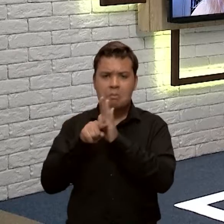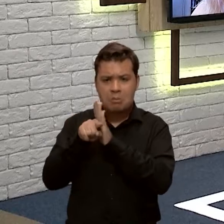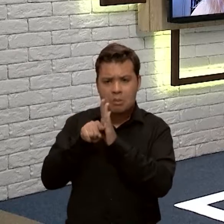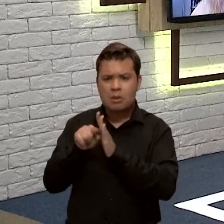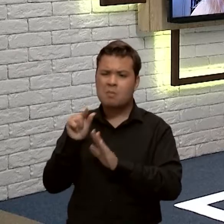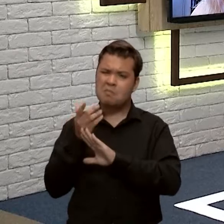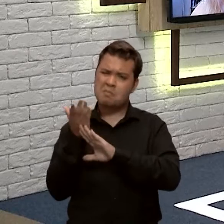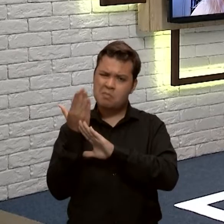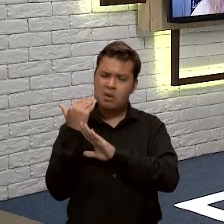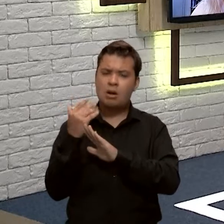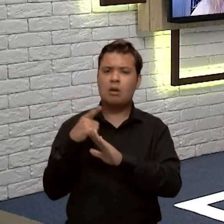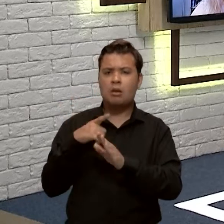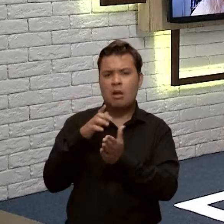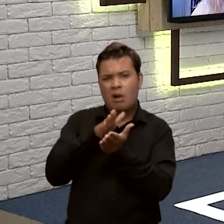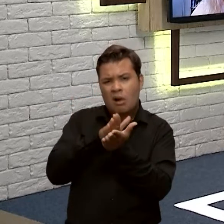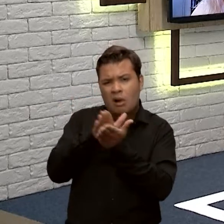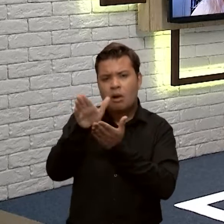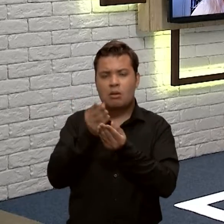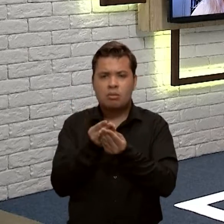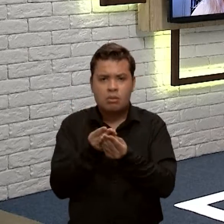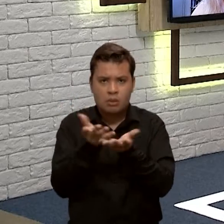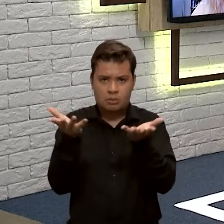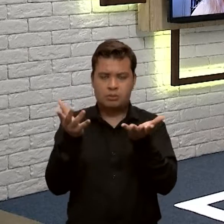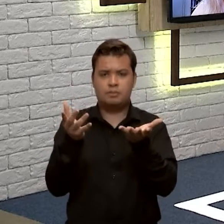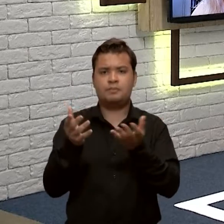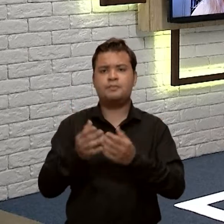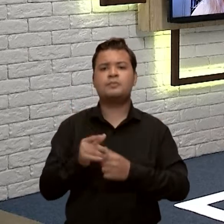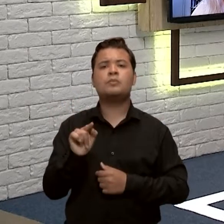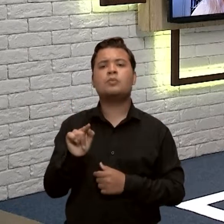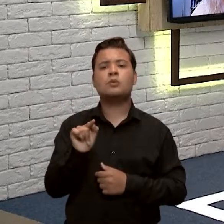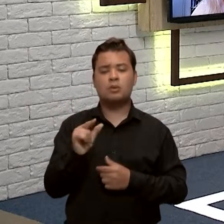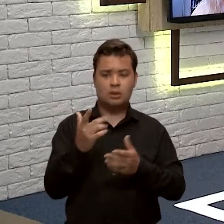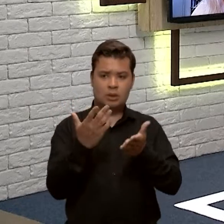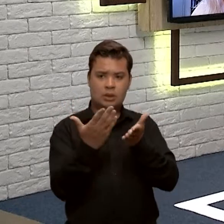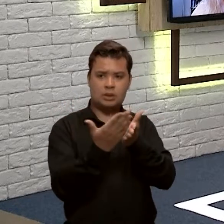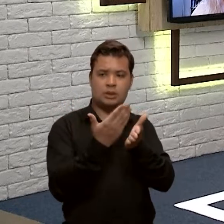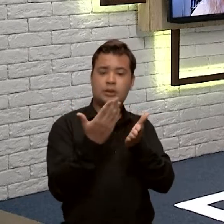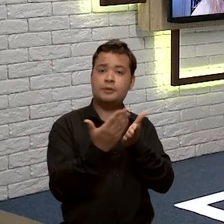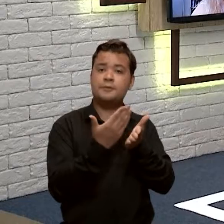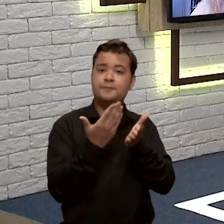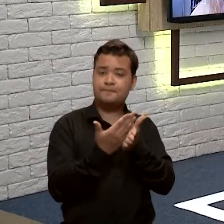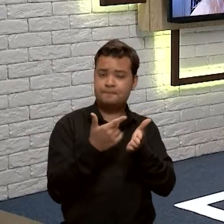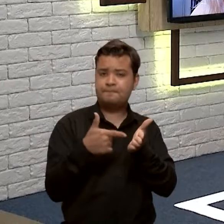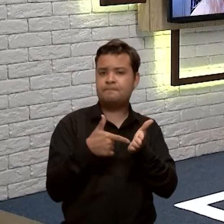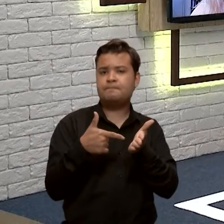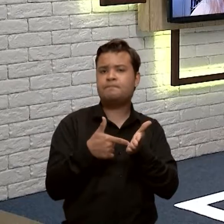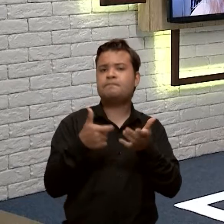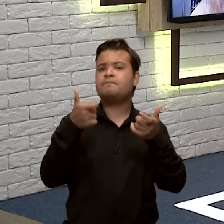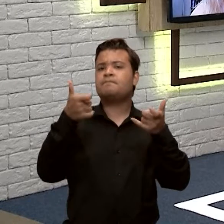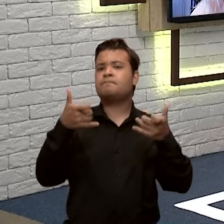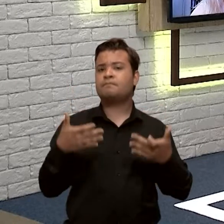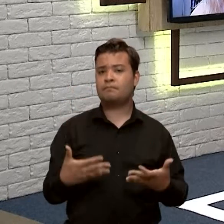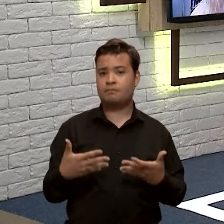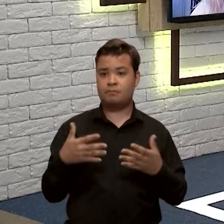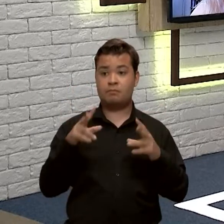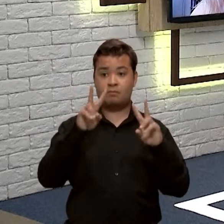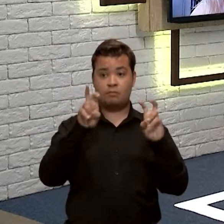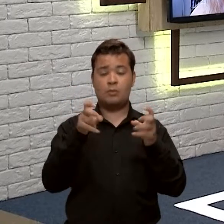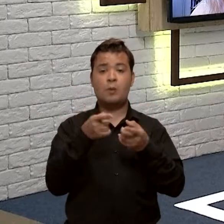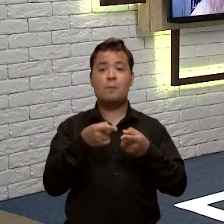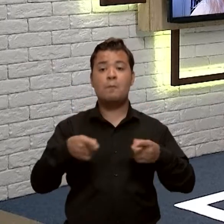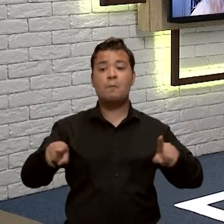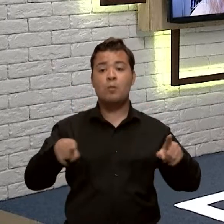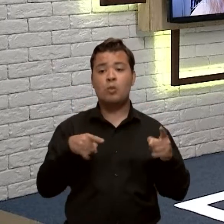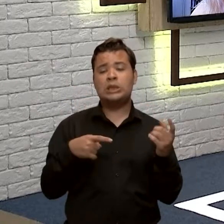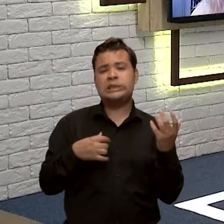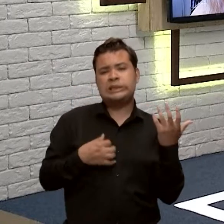recentemente, mas na última década, um livro sobre a música sertaneja